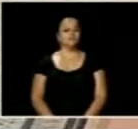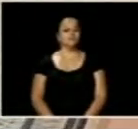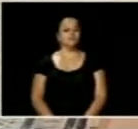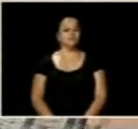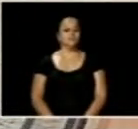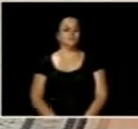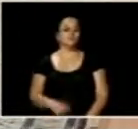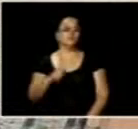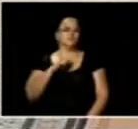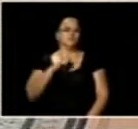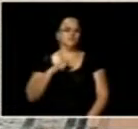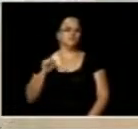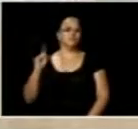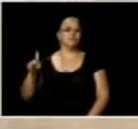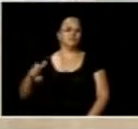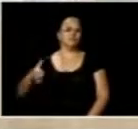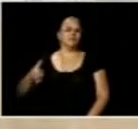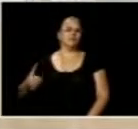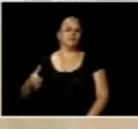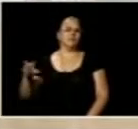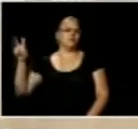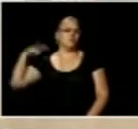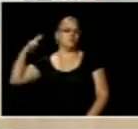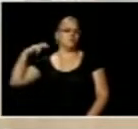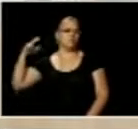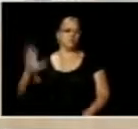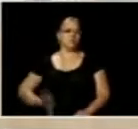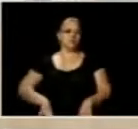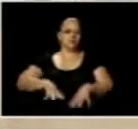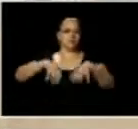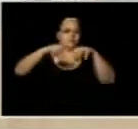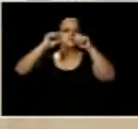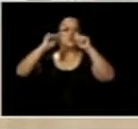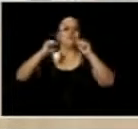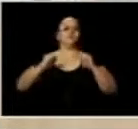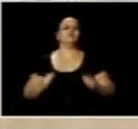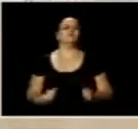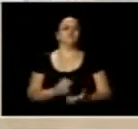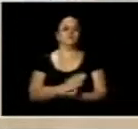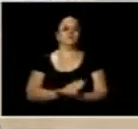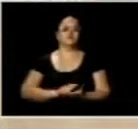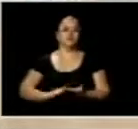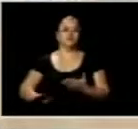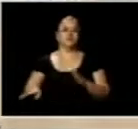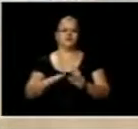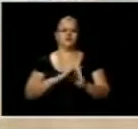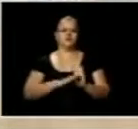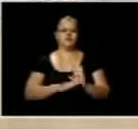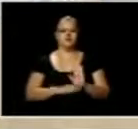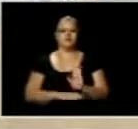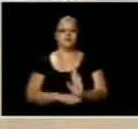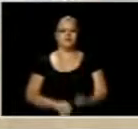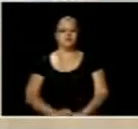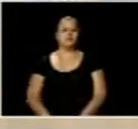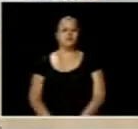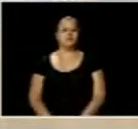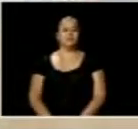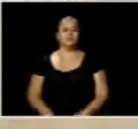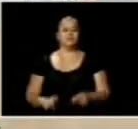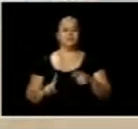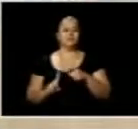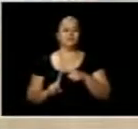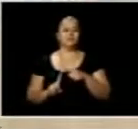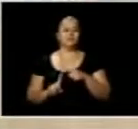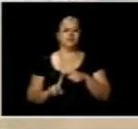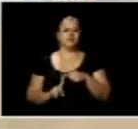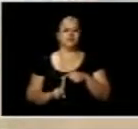16 vereadores presentes, a quórum regimental para iniciarmos esta sessão. Vamos então ao item, primeiro item da